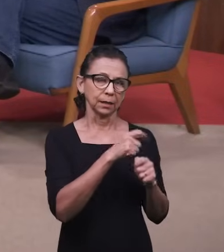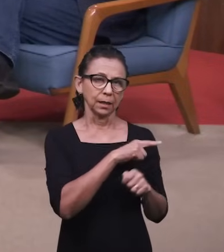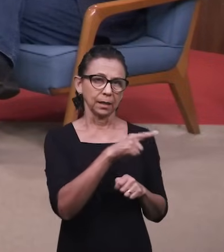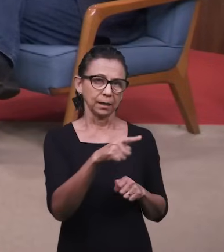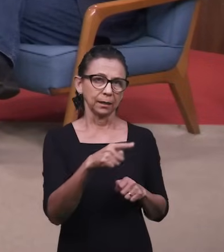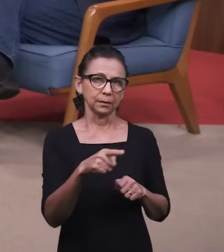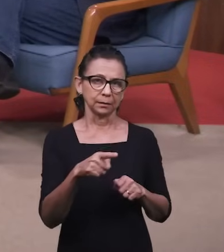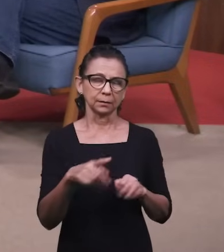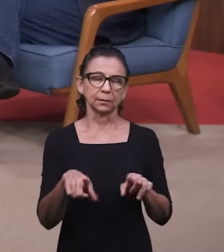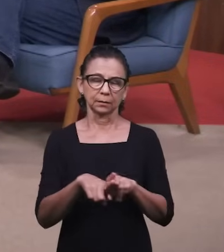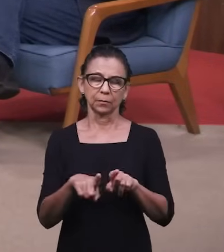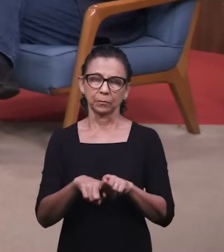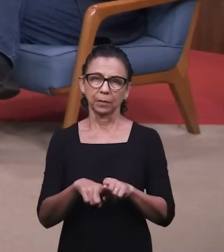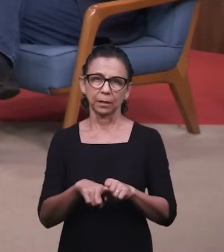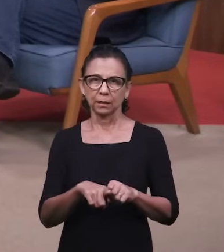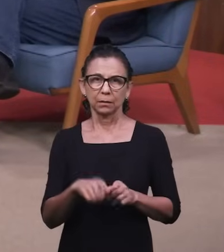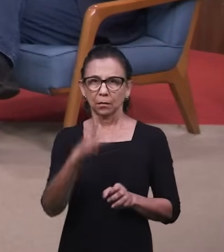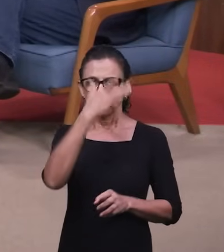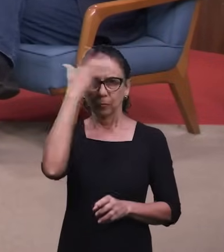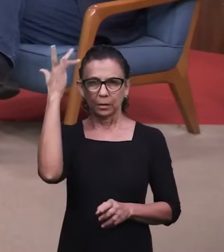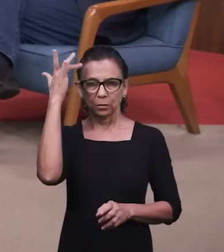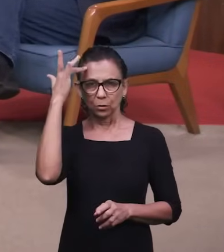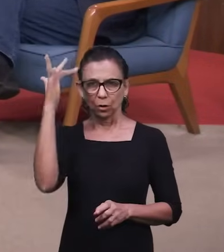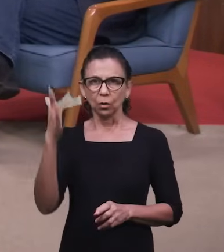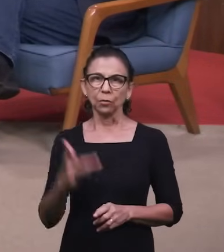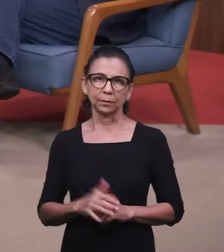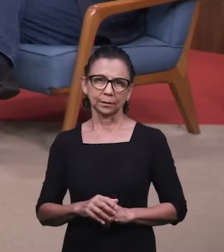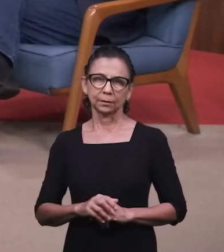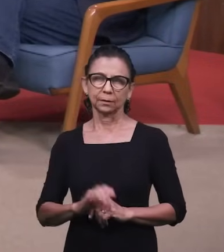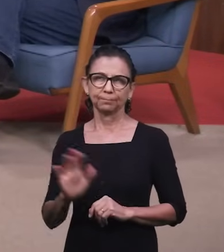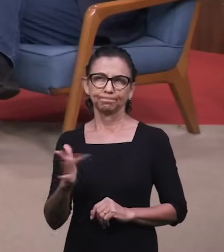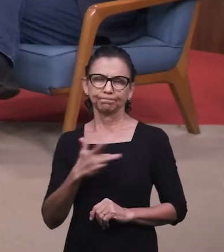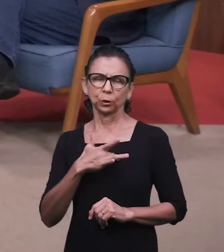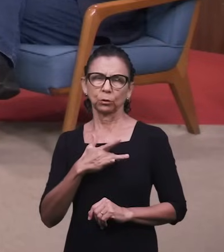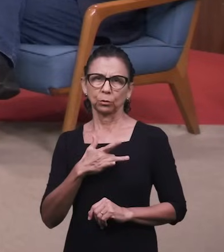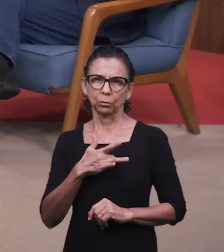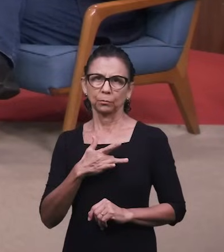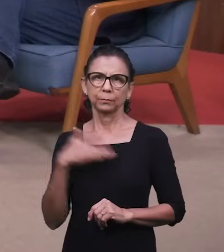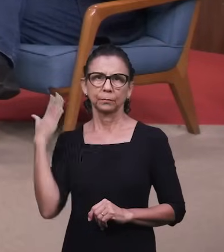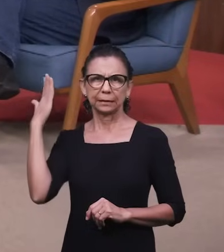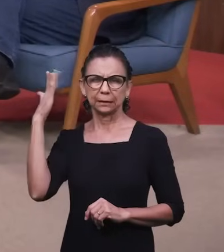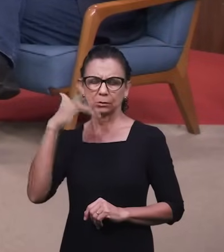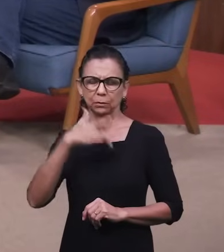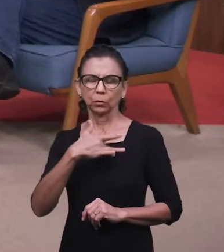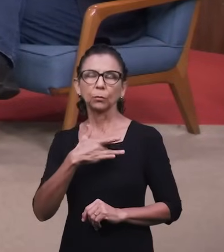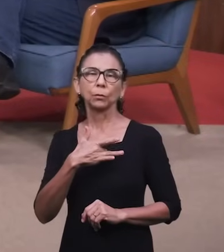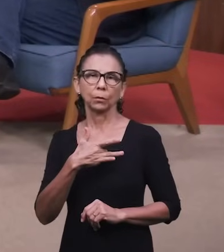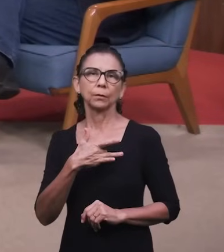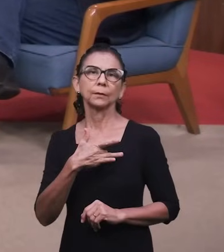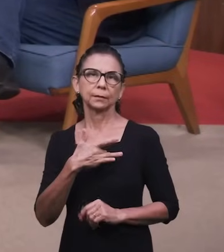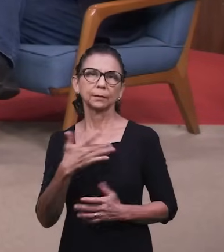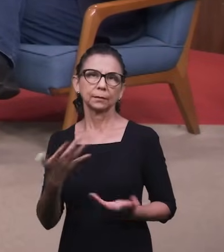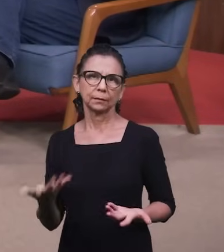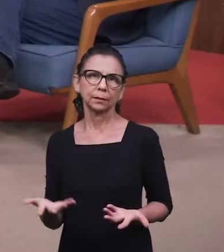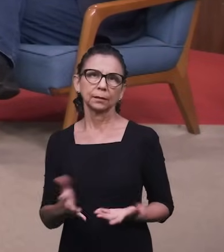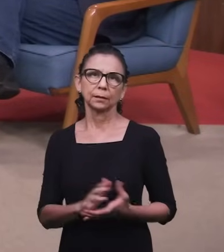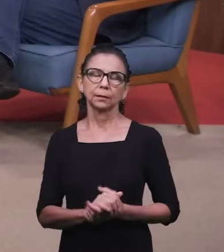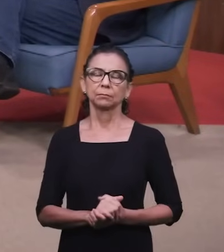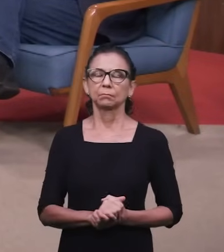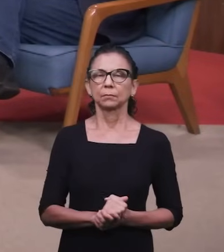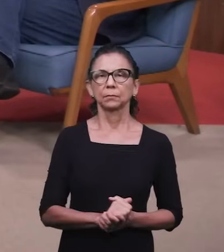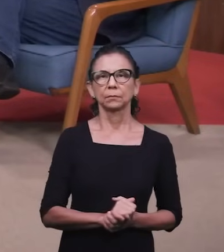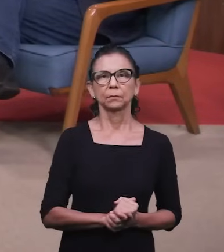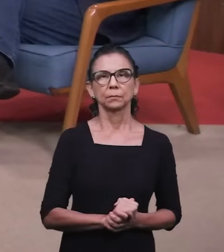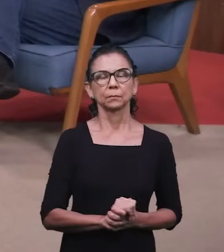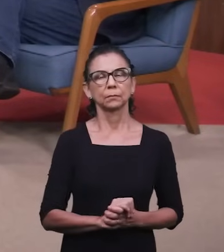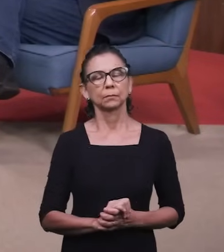foram tocados. Amém. Os comentários, sejam eles feitos de maneira direta na abordagem do próprio trabalho, seja de